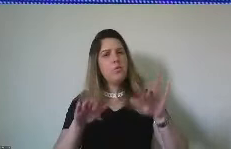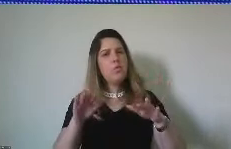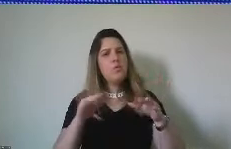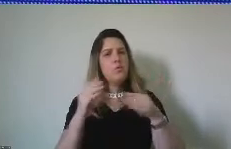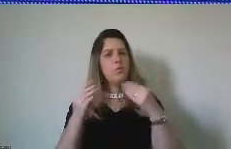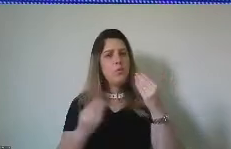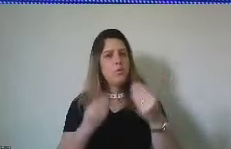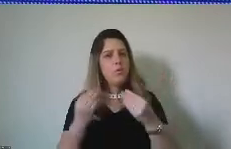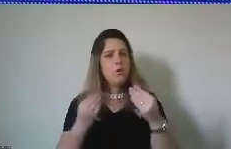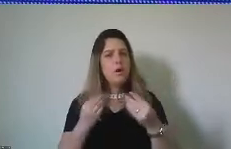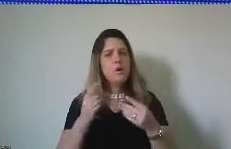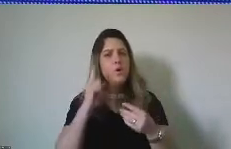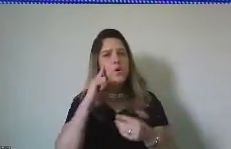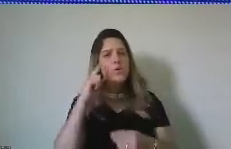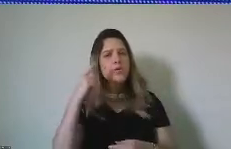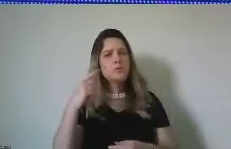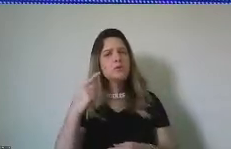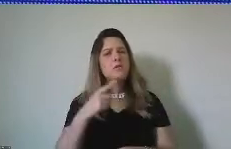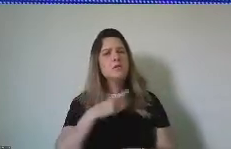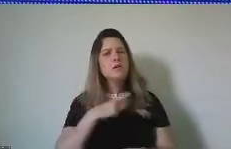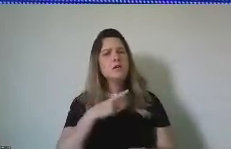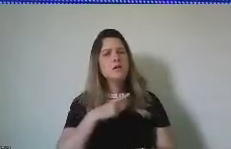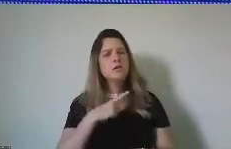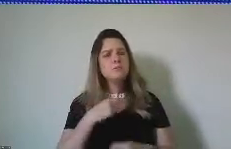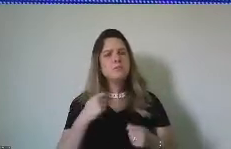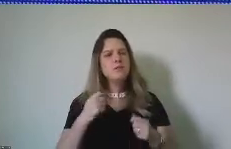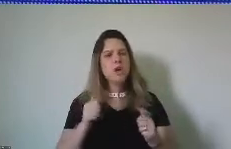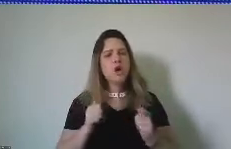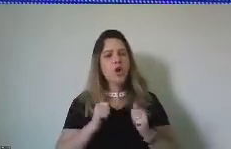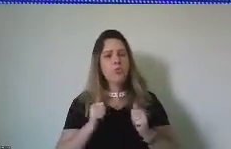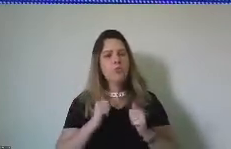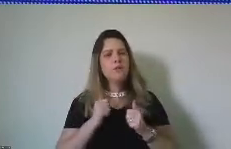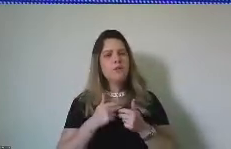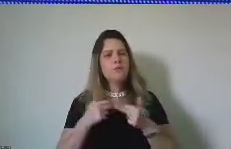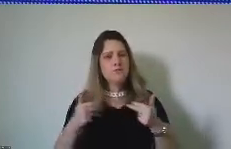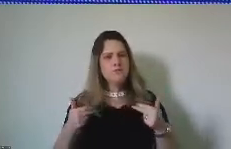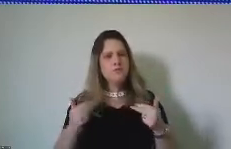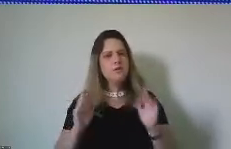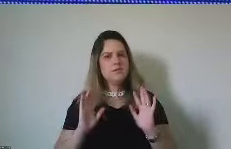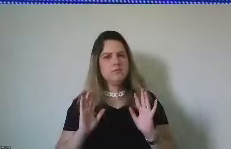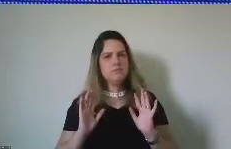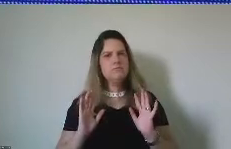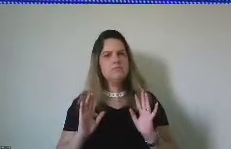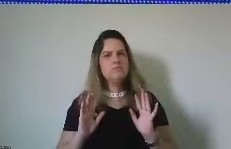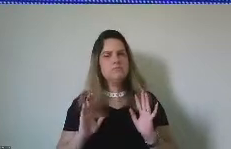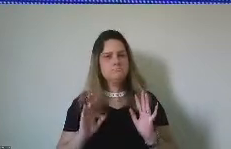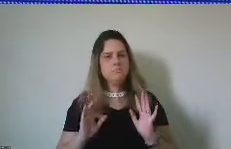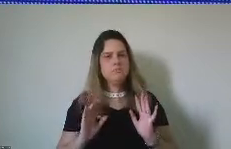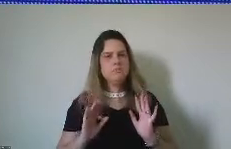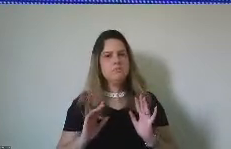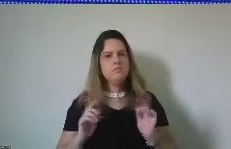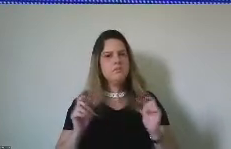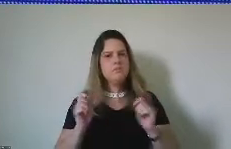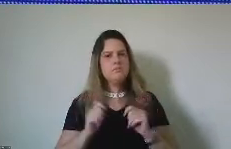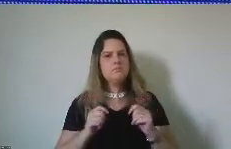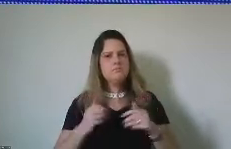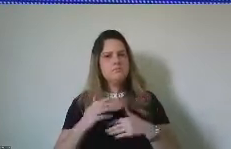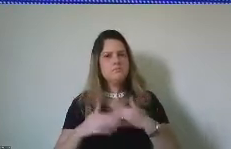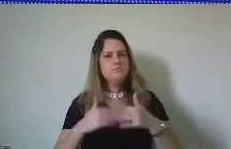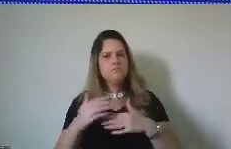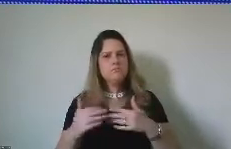contingências então a gente tem como acomodar esse tipo de coisa variações então